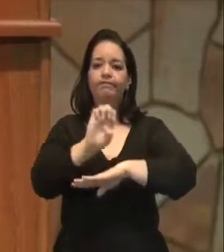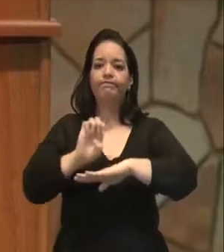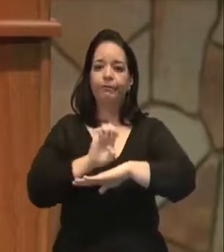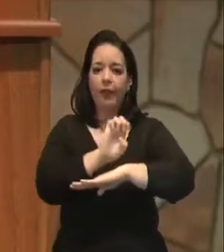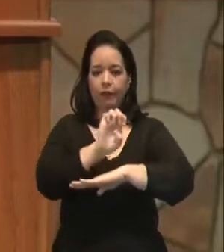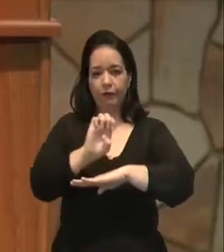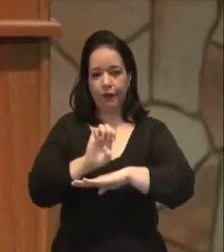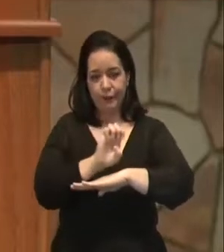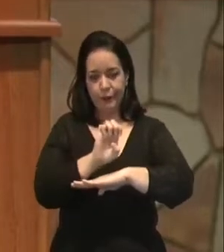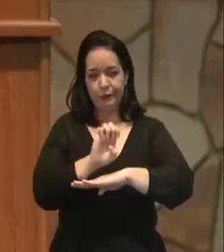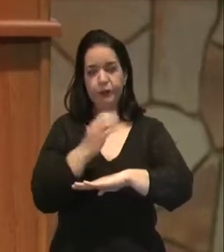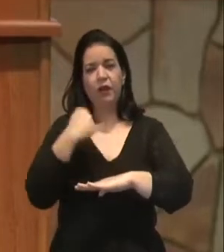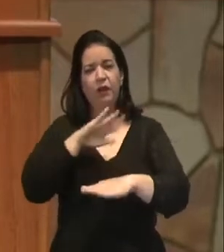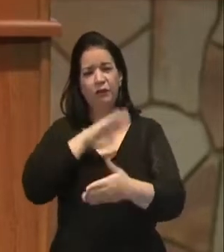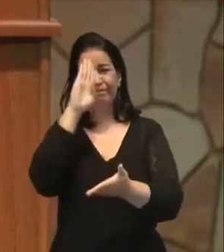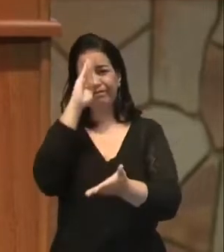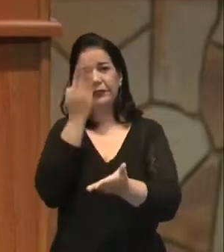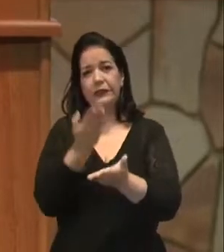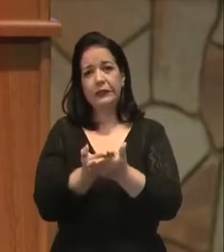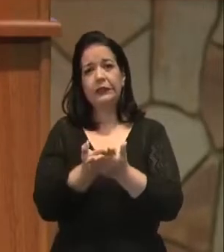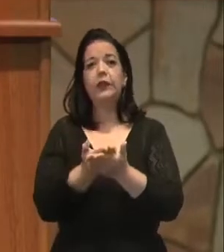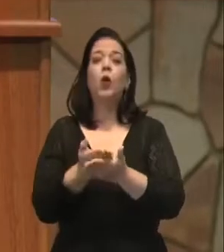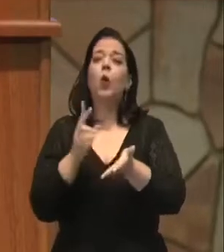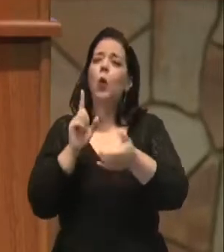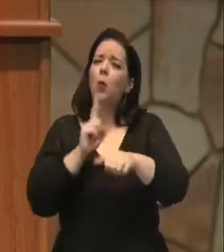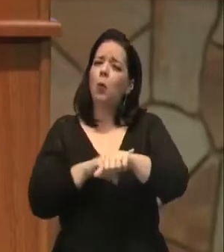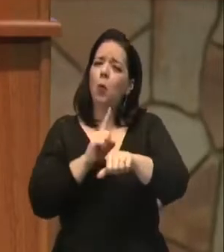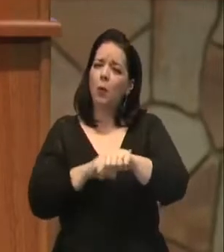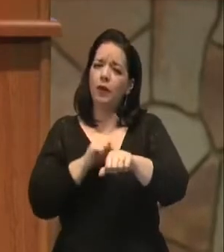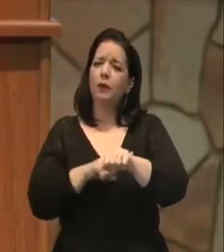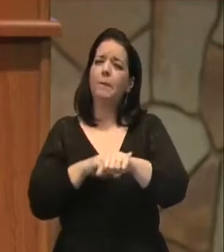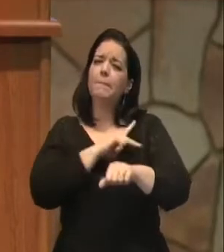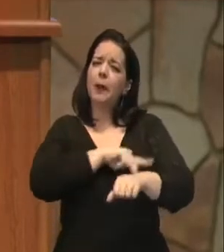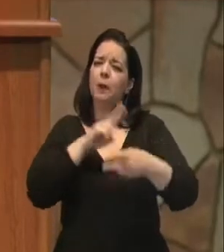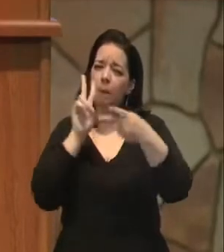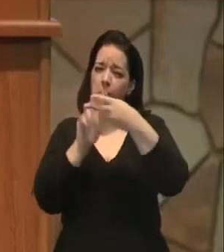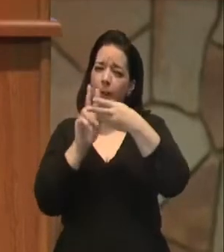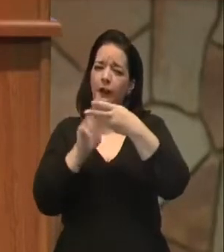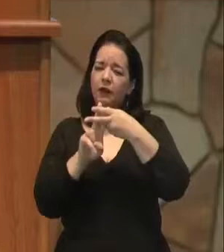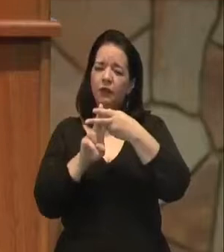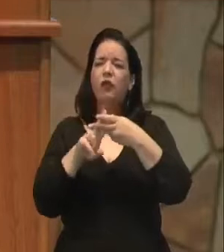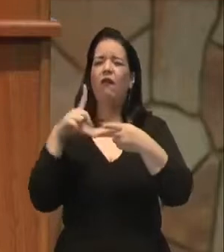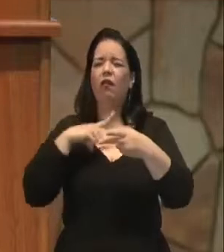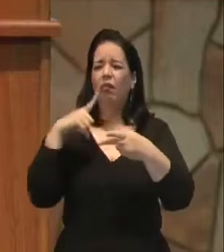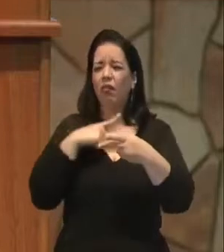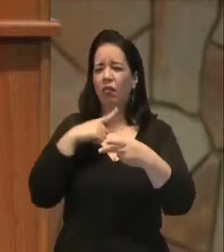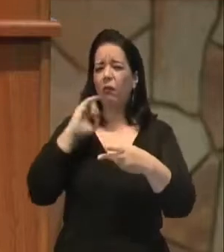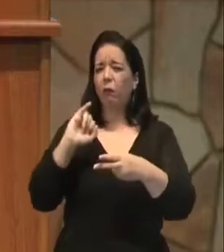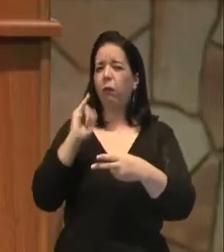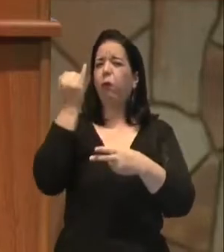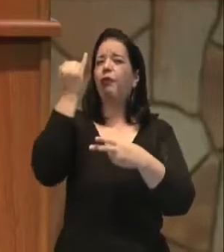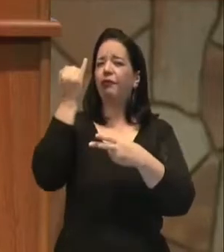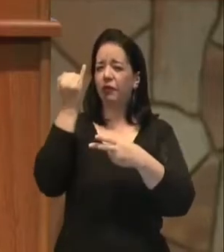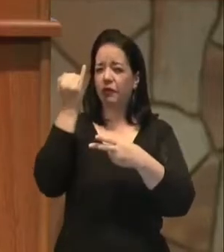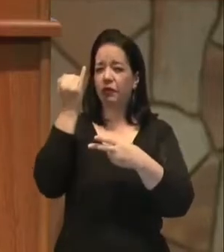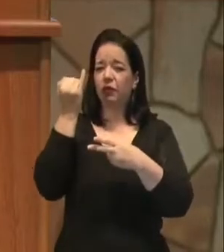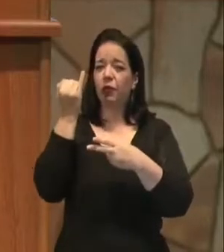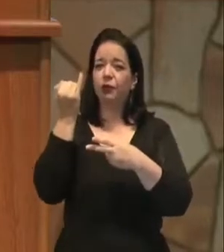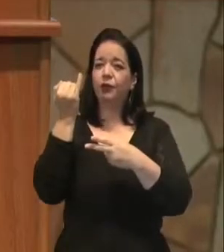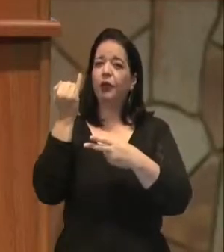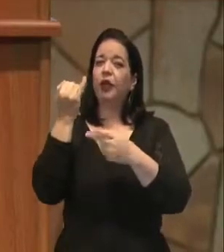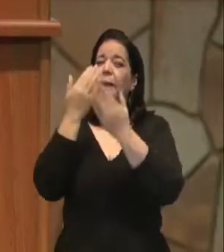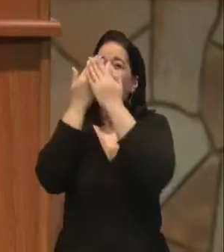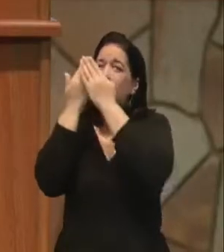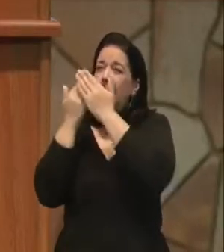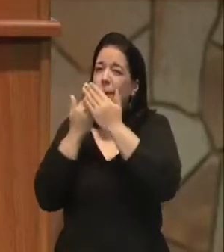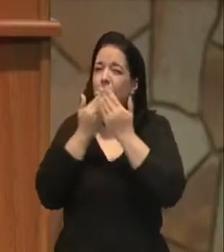ele teve então oportunidade de refletir mais, de pensar mais, de pausar um pouco, porque sua